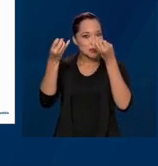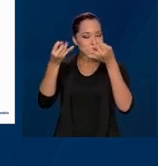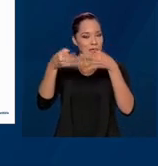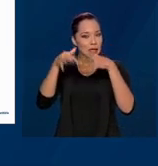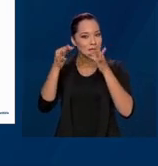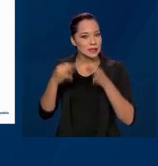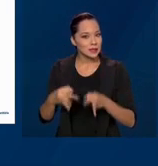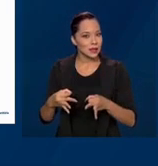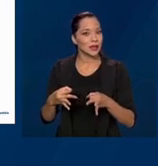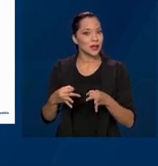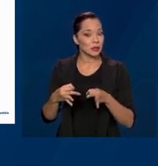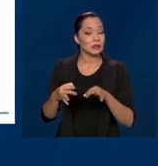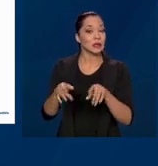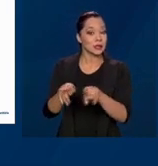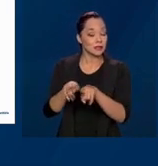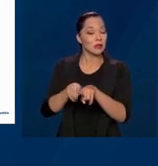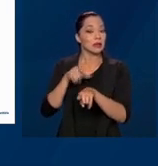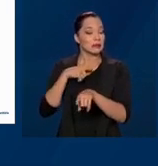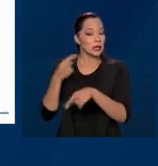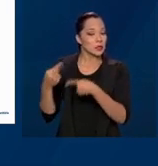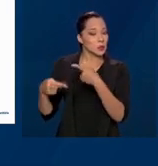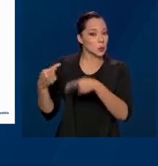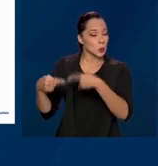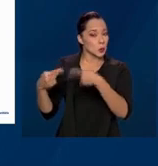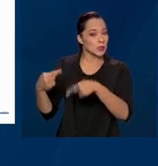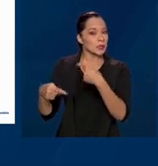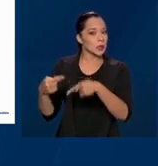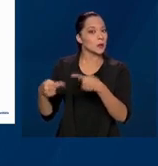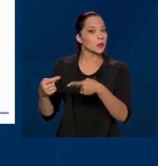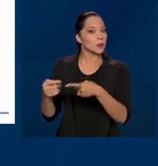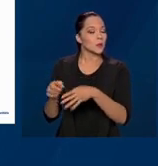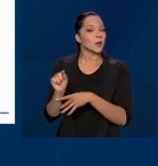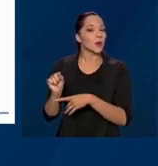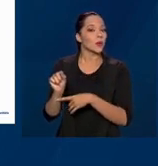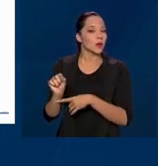esclarecer, e ainda está em discussão com eles, é o fato de que